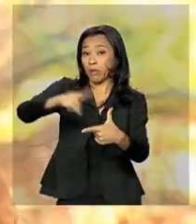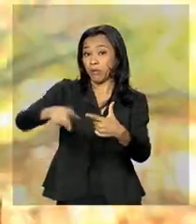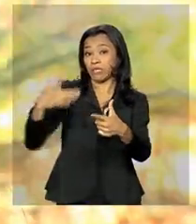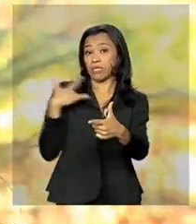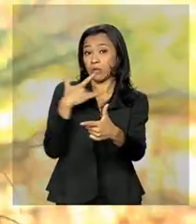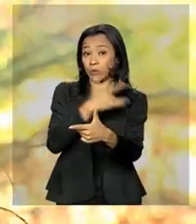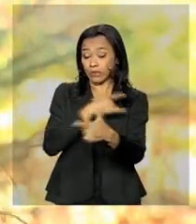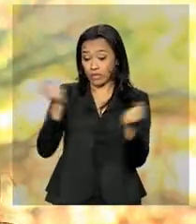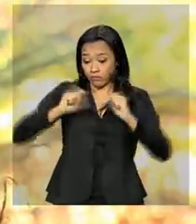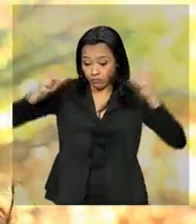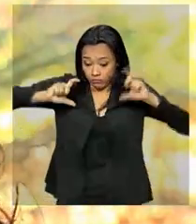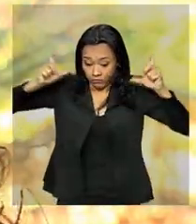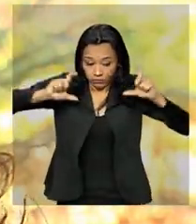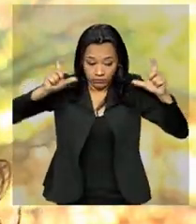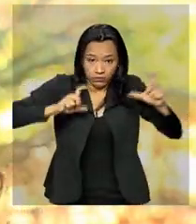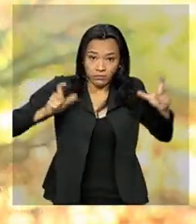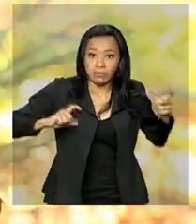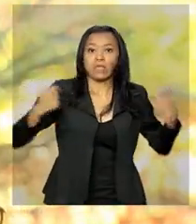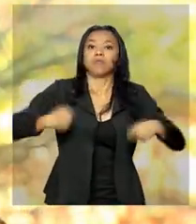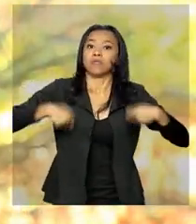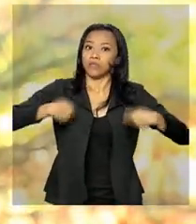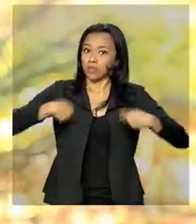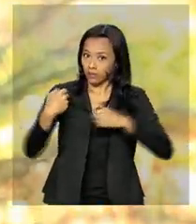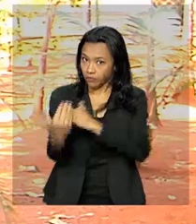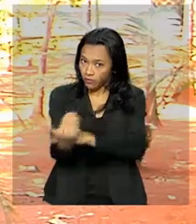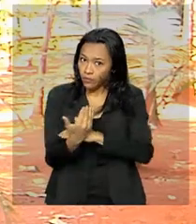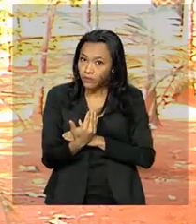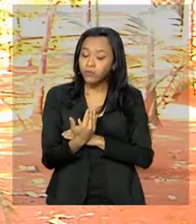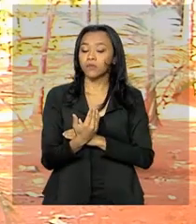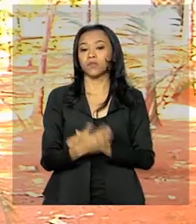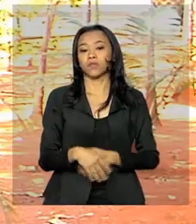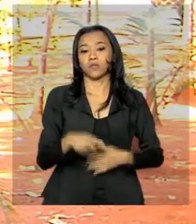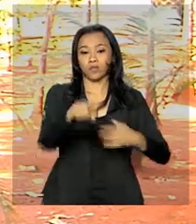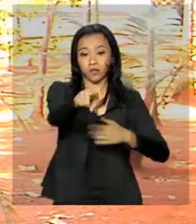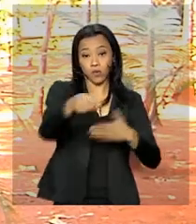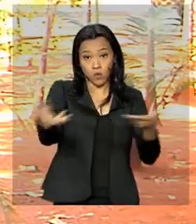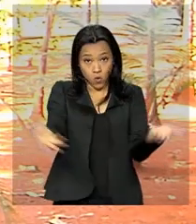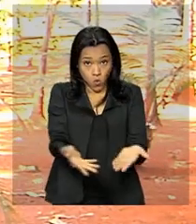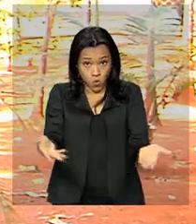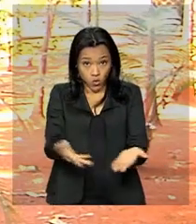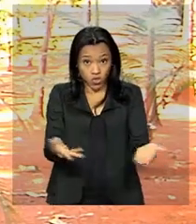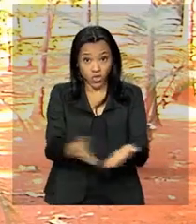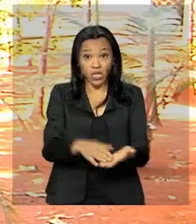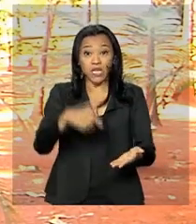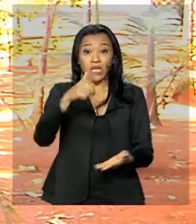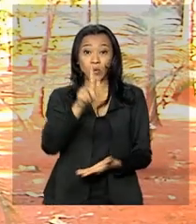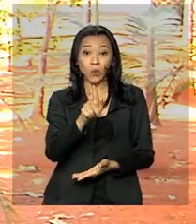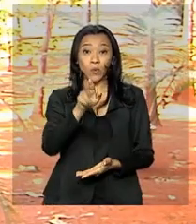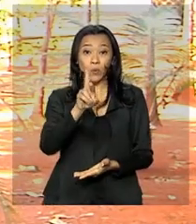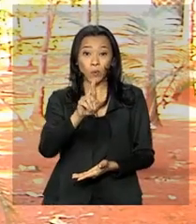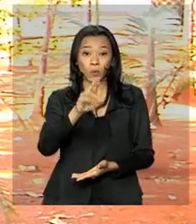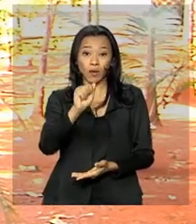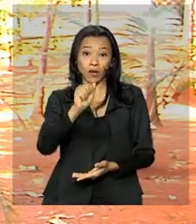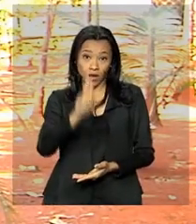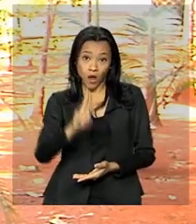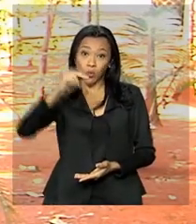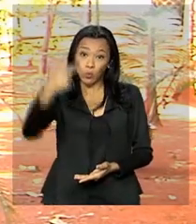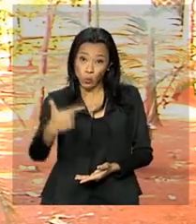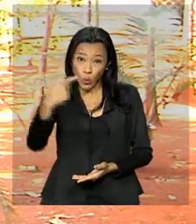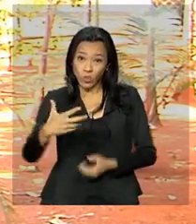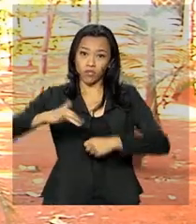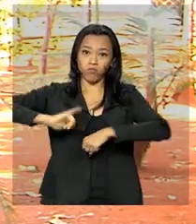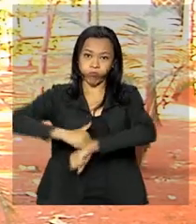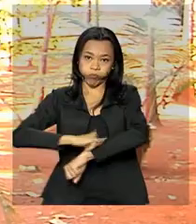soou. Ela percebeu que precisava de ajuda. Eu estou já com grau 2 de obesidade